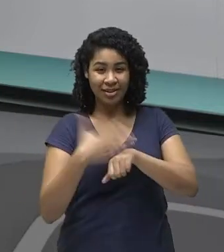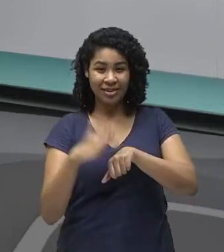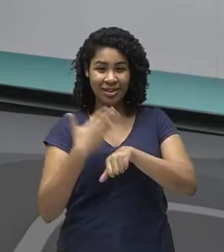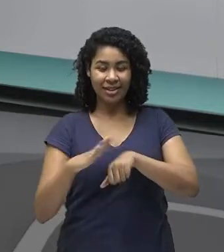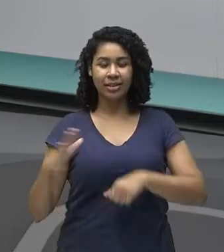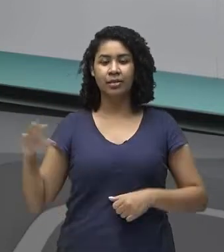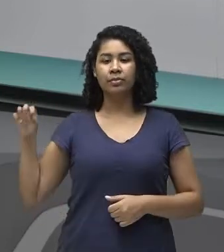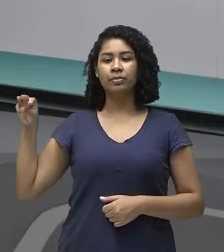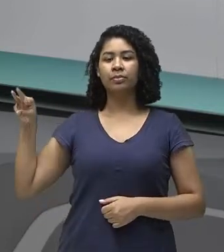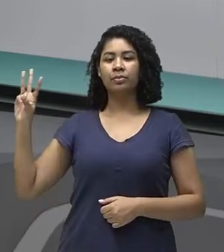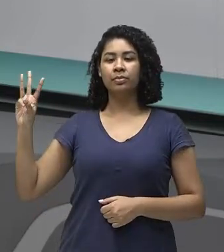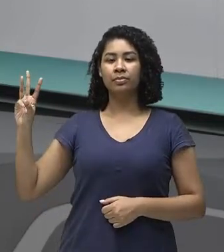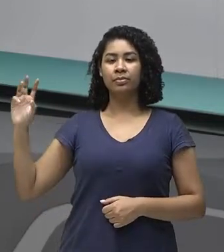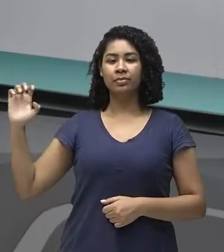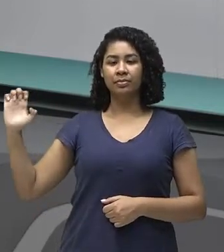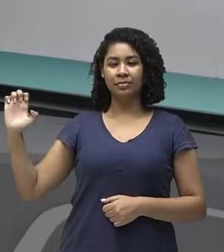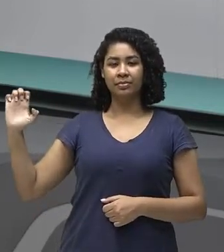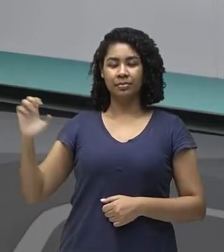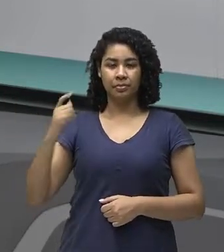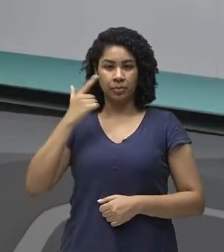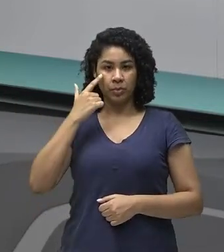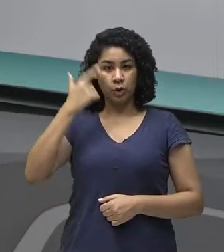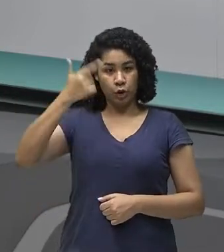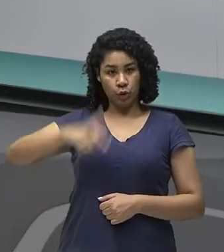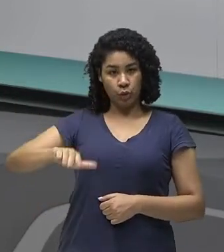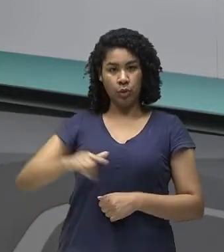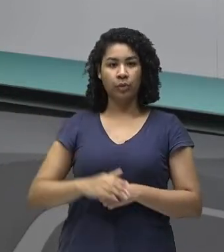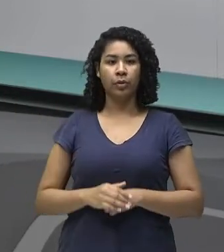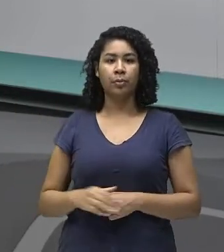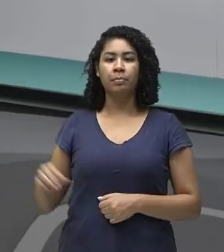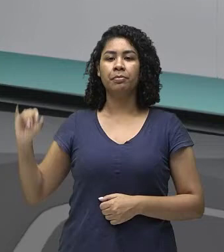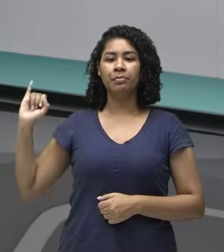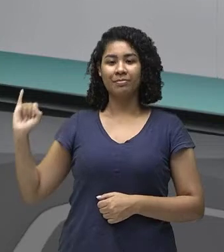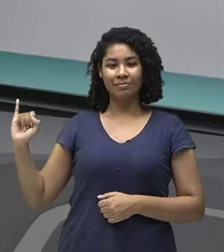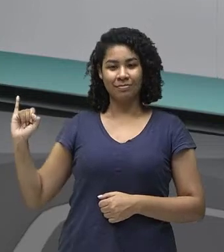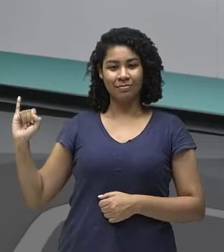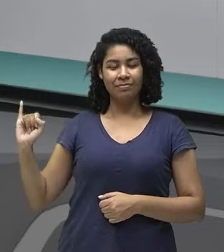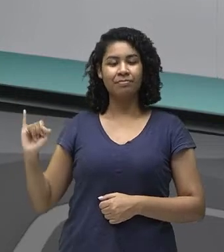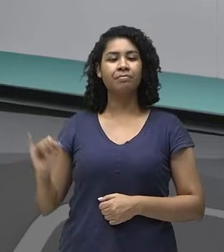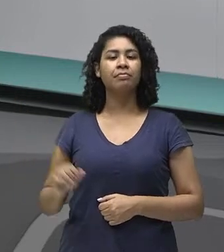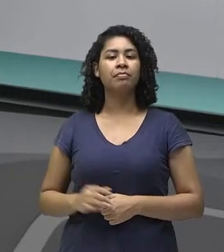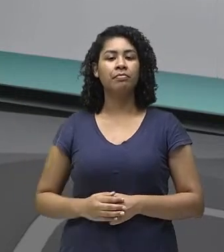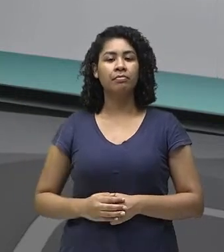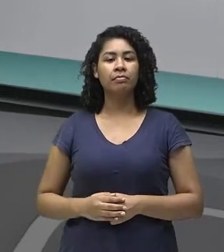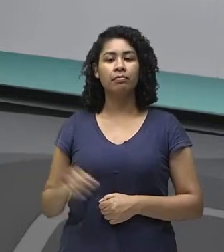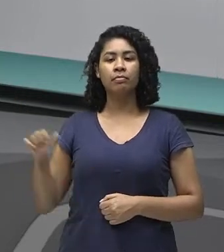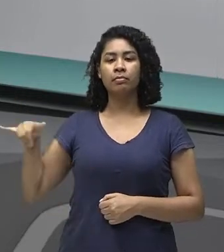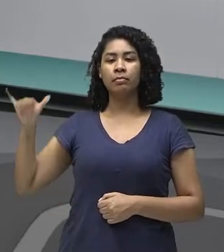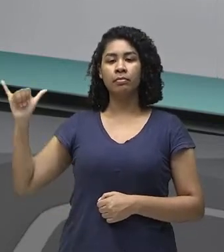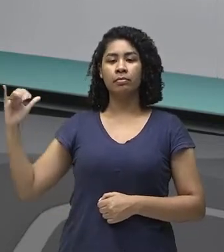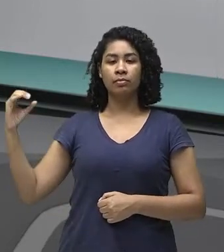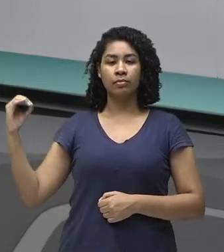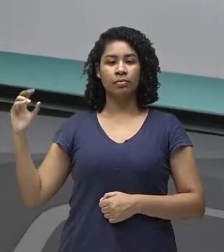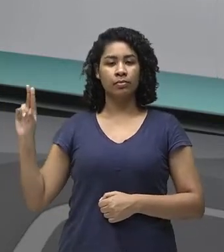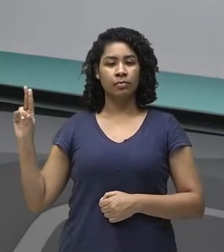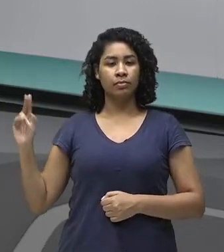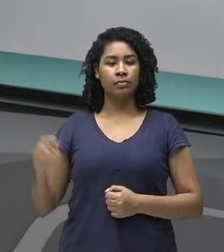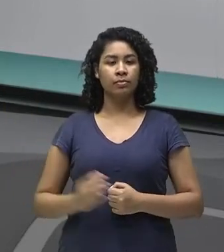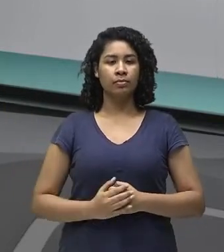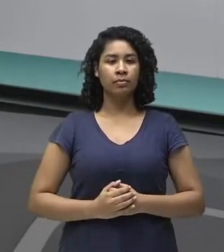eles. Nós temos I, digam aí, I, you,